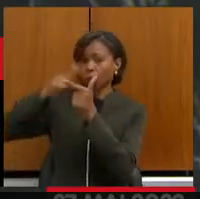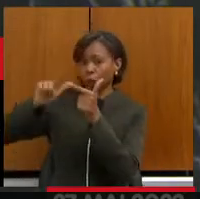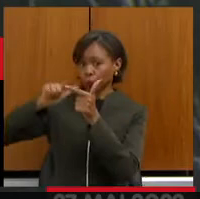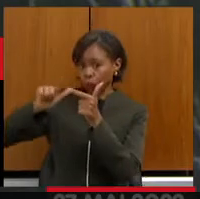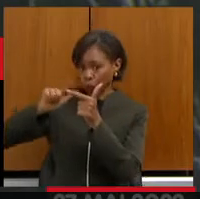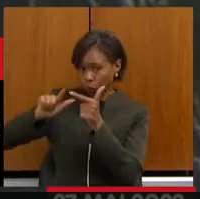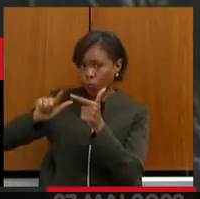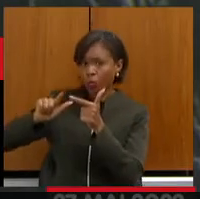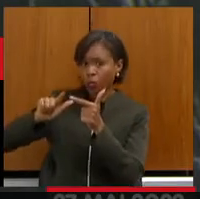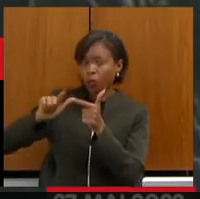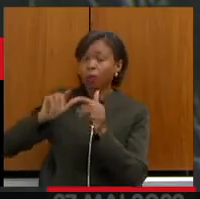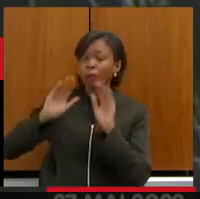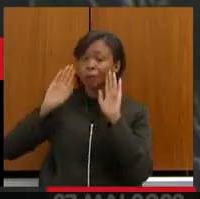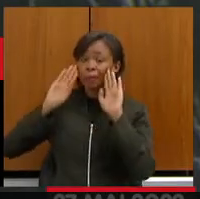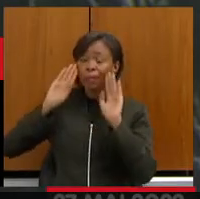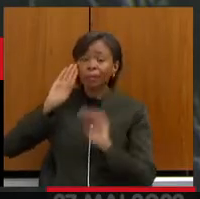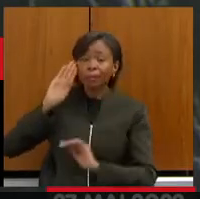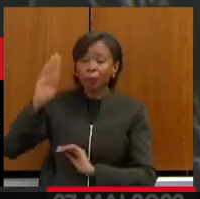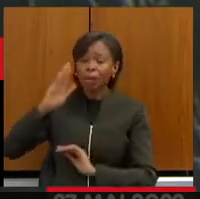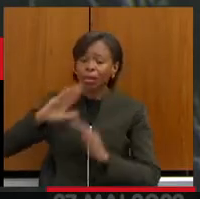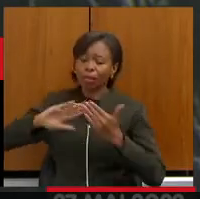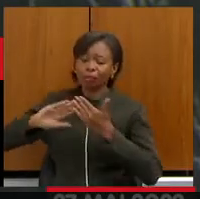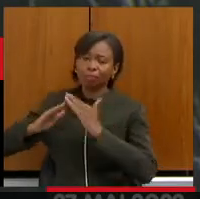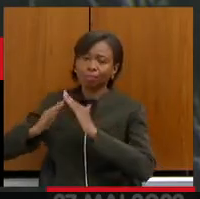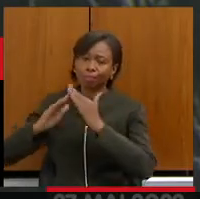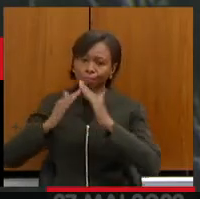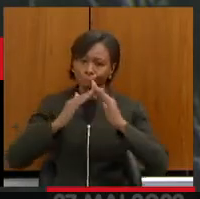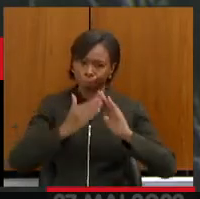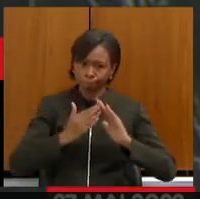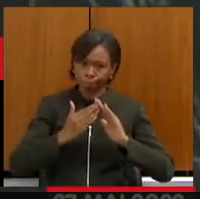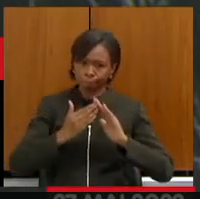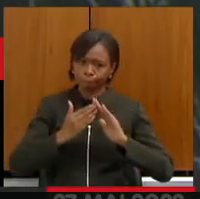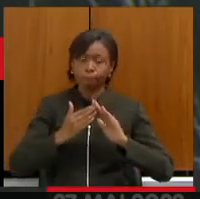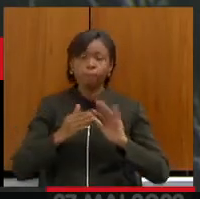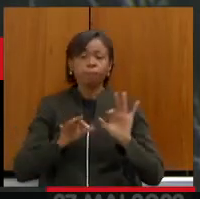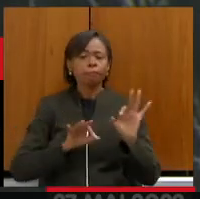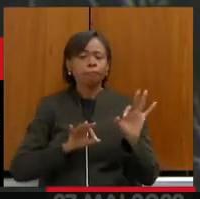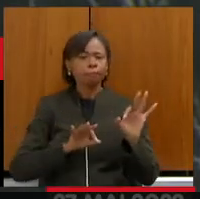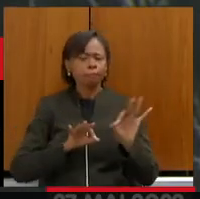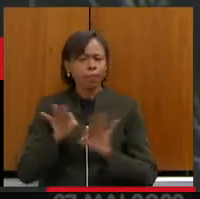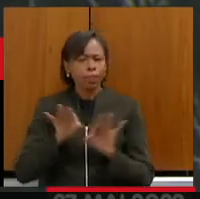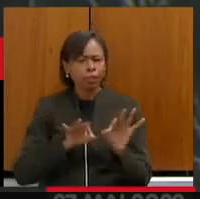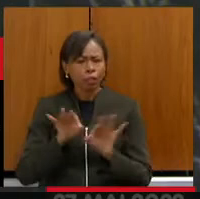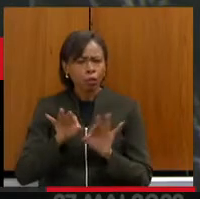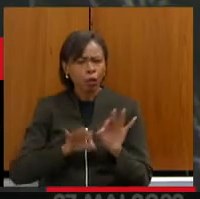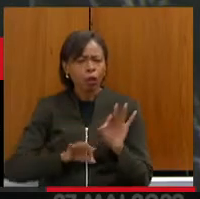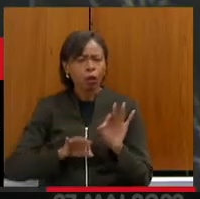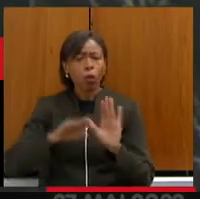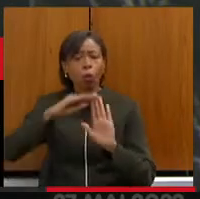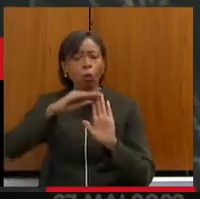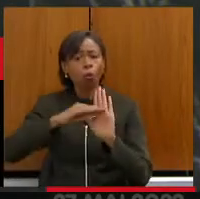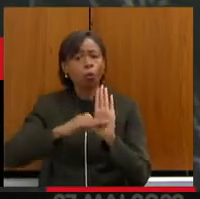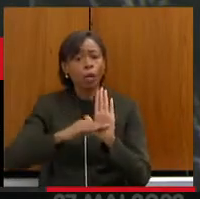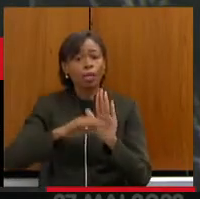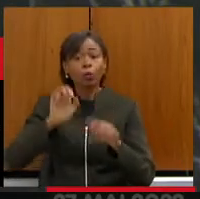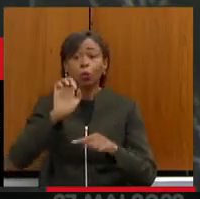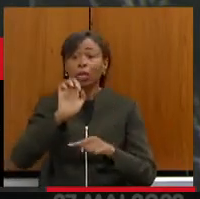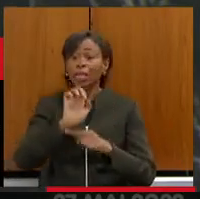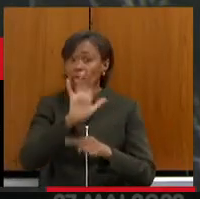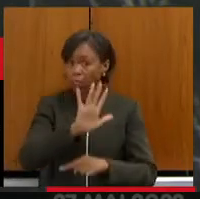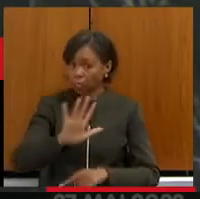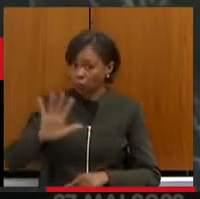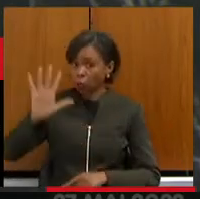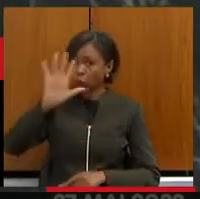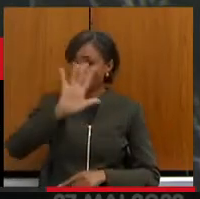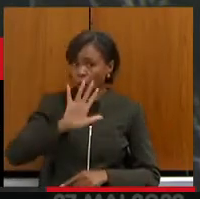nas áreas periféricas a construção e implementação de um plano estadual para o atendimento